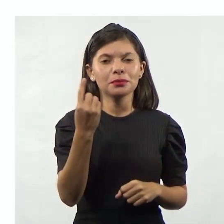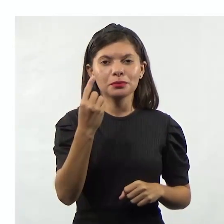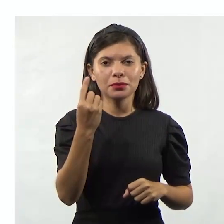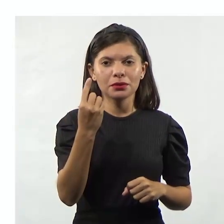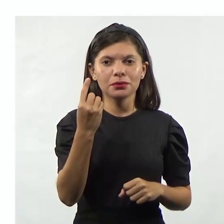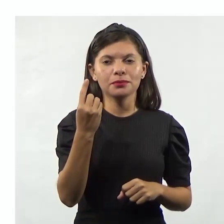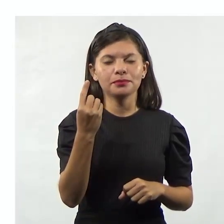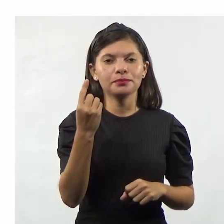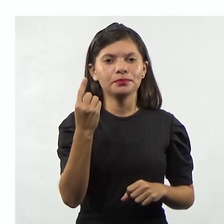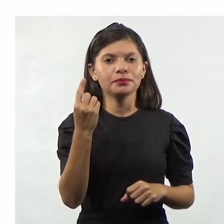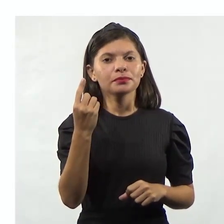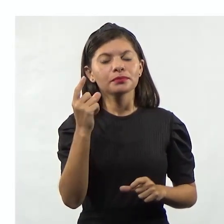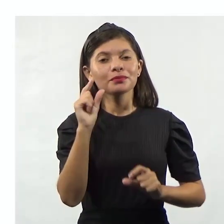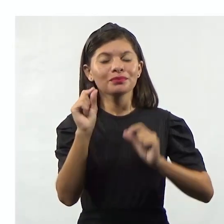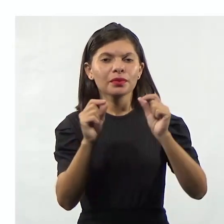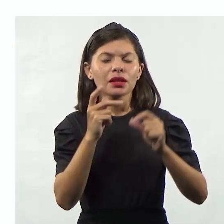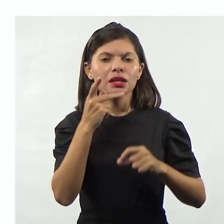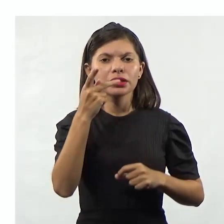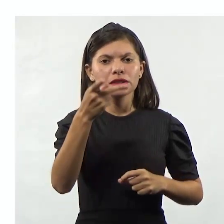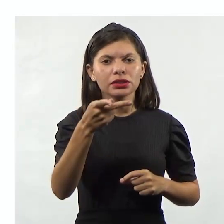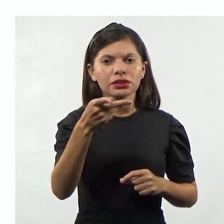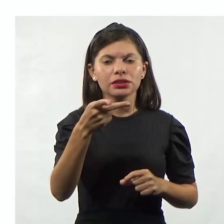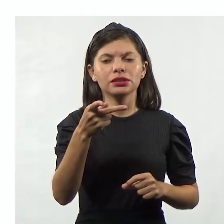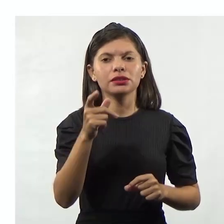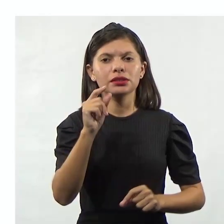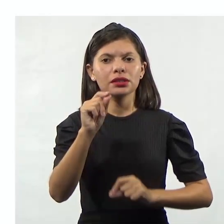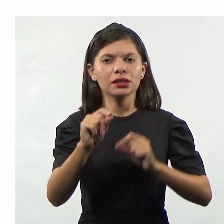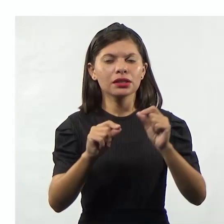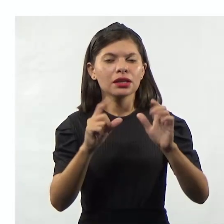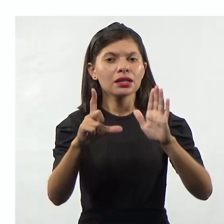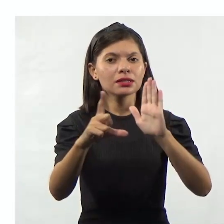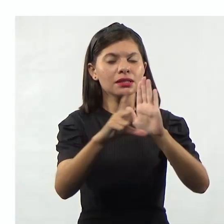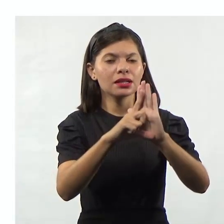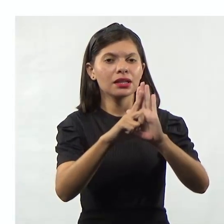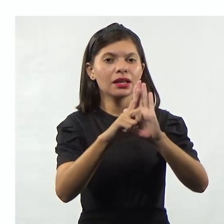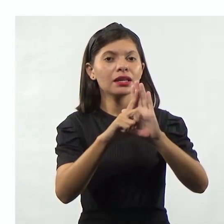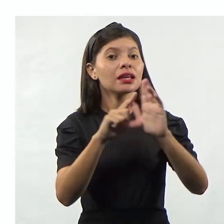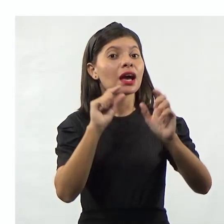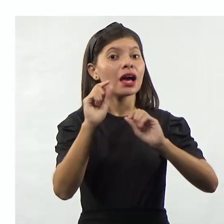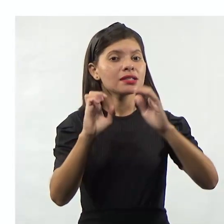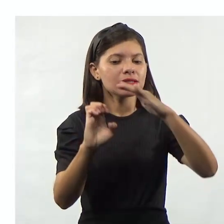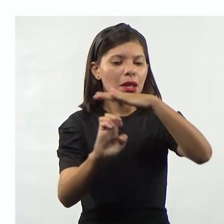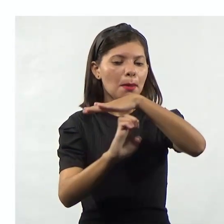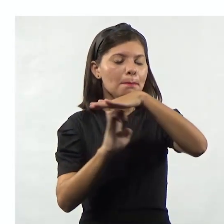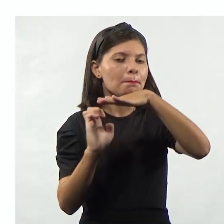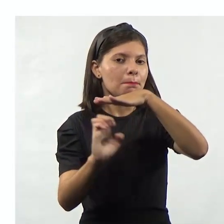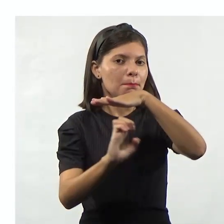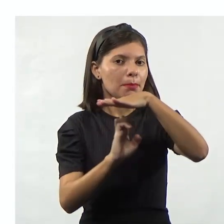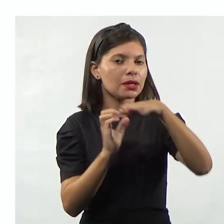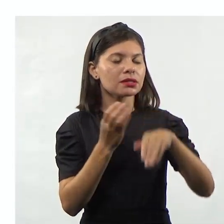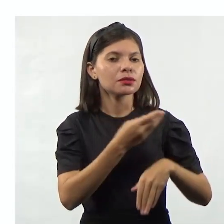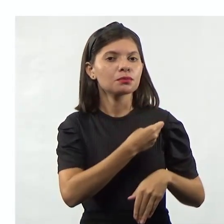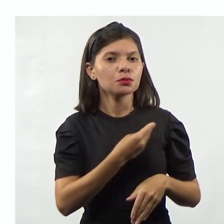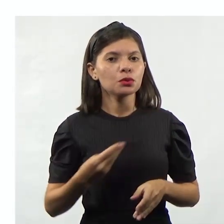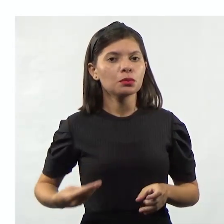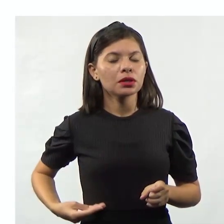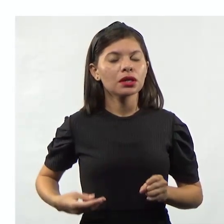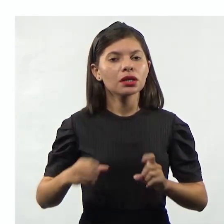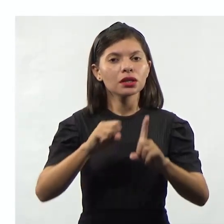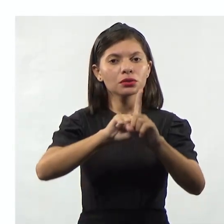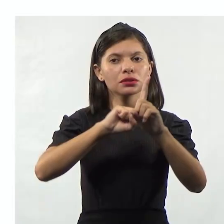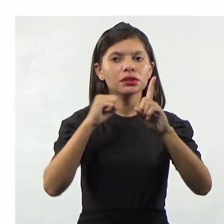do artigo 1º da 14133, que diz que não são abrangidas por esta lei as